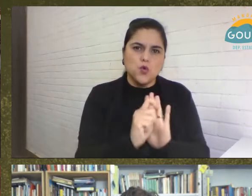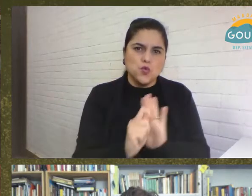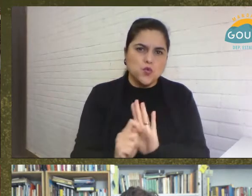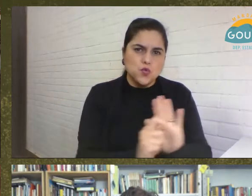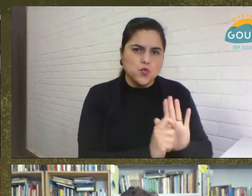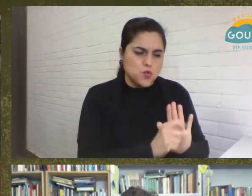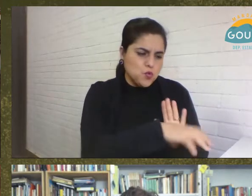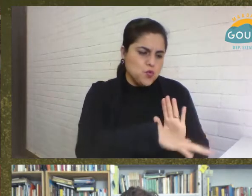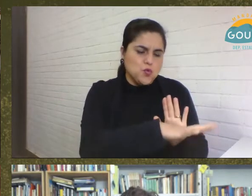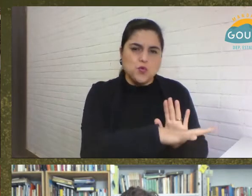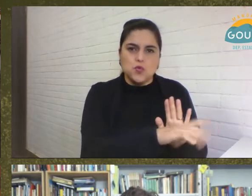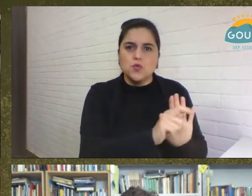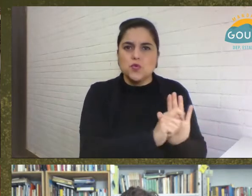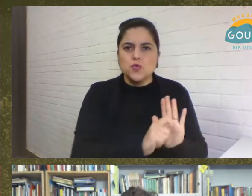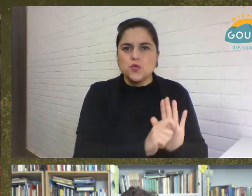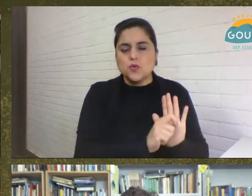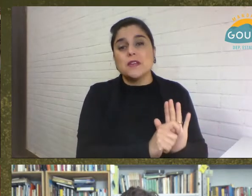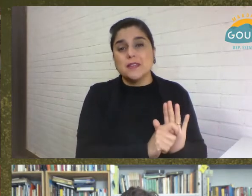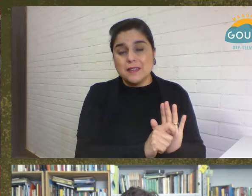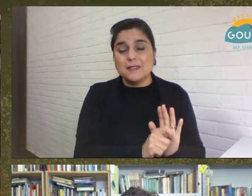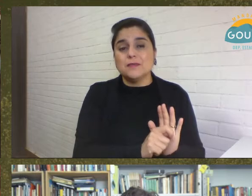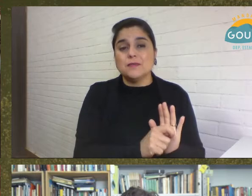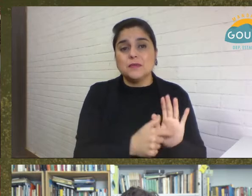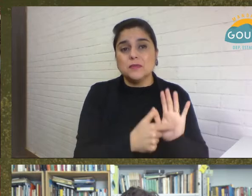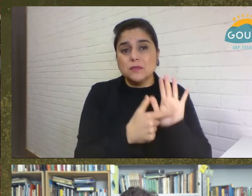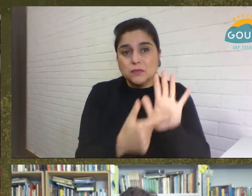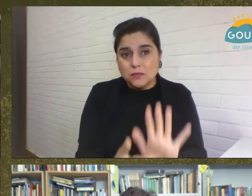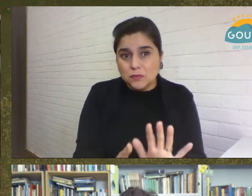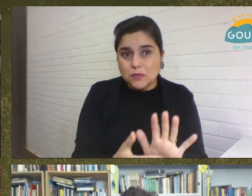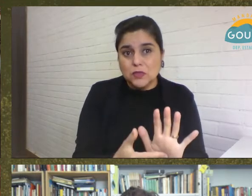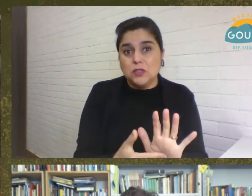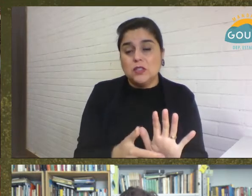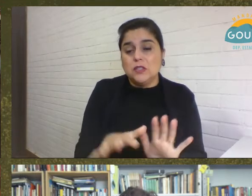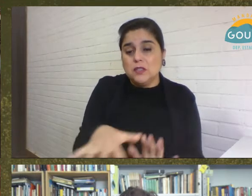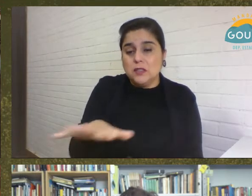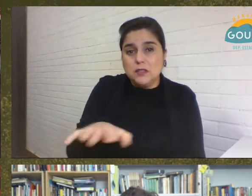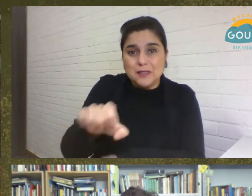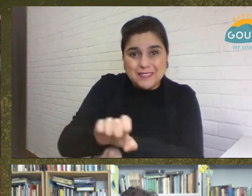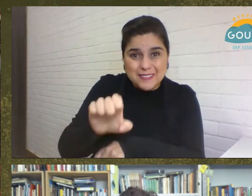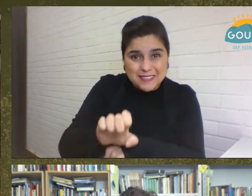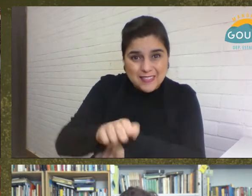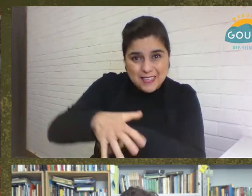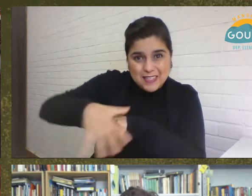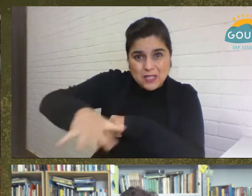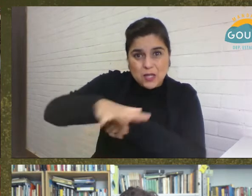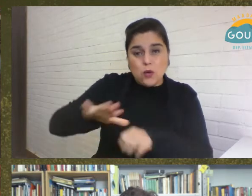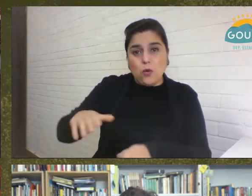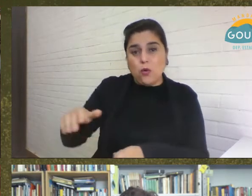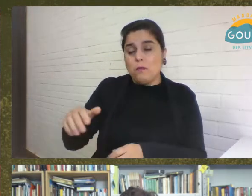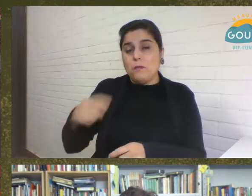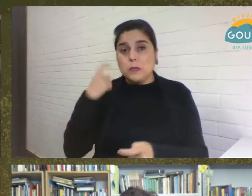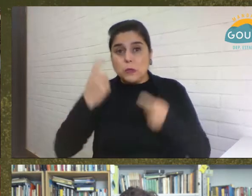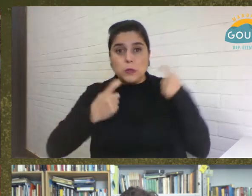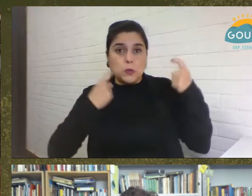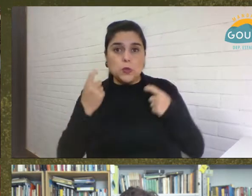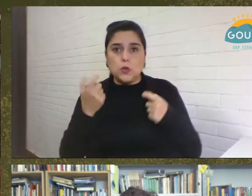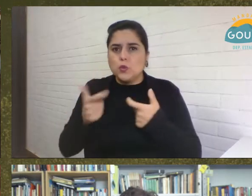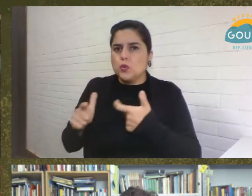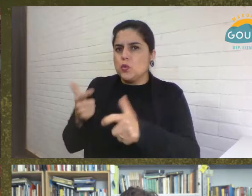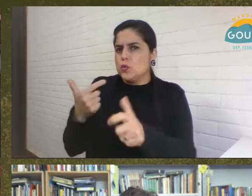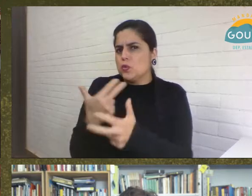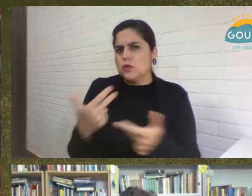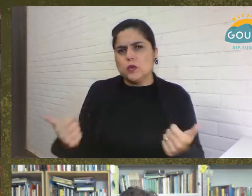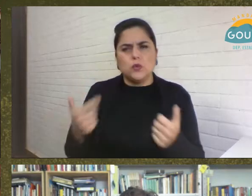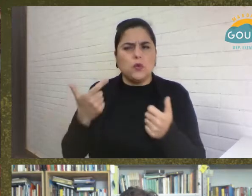alerta dirigido ao Estado, o Estado que estava ocupado com outras coisas, com outros assuntos,